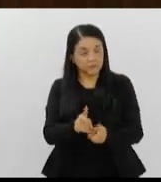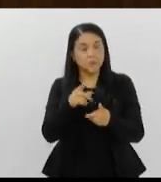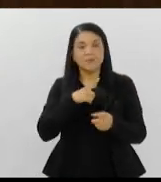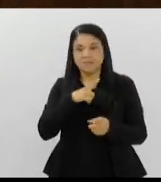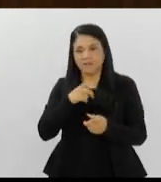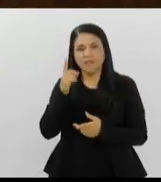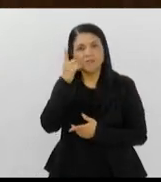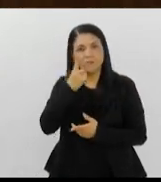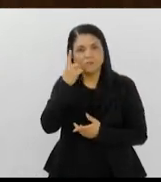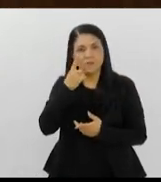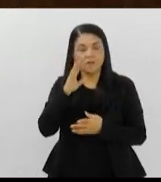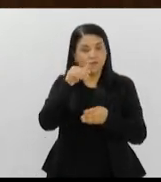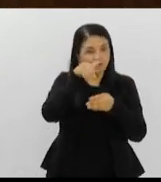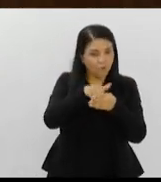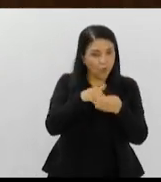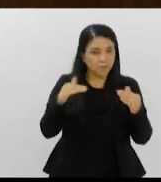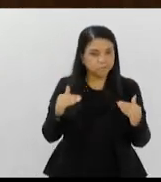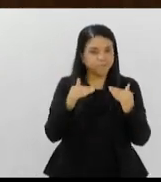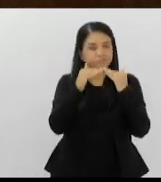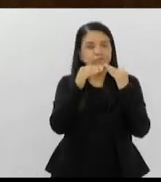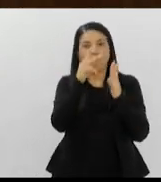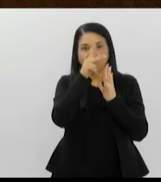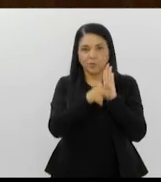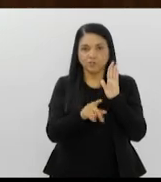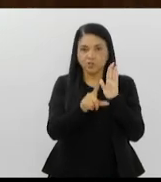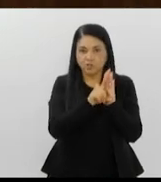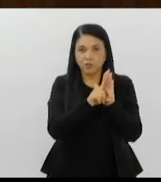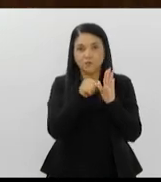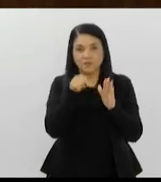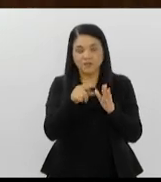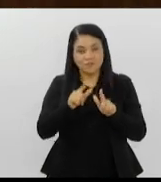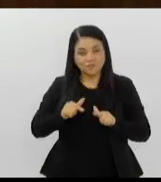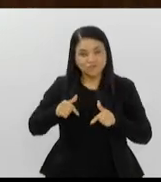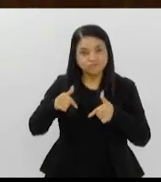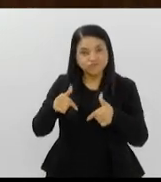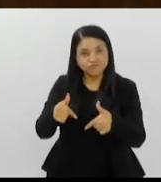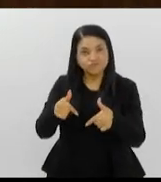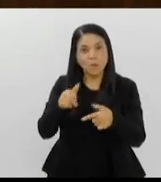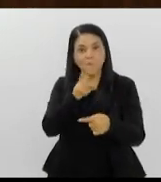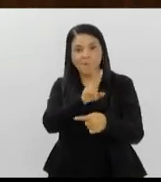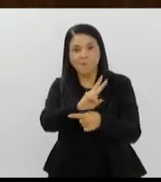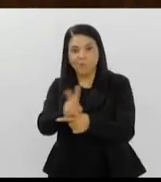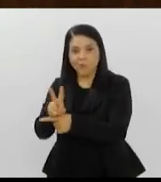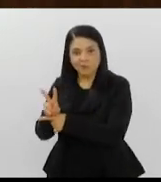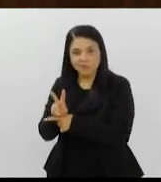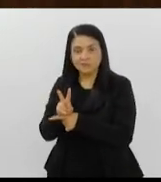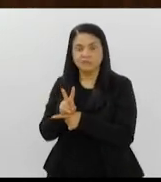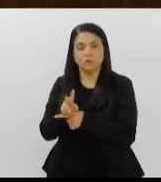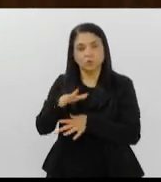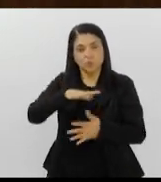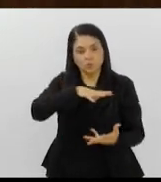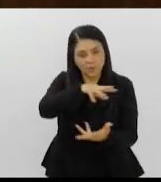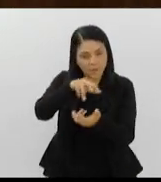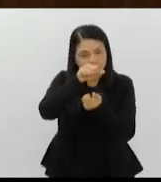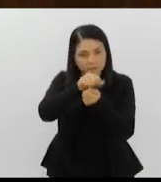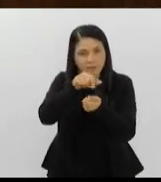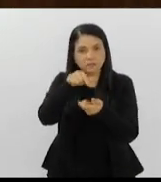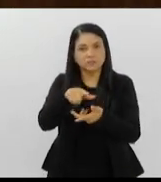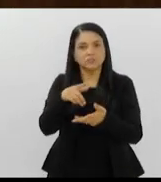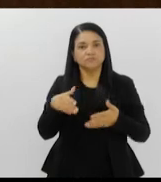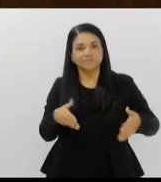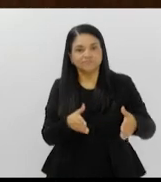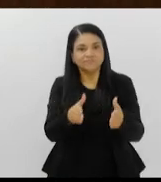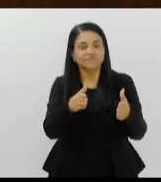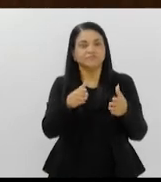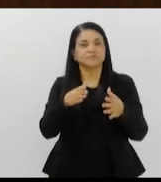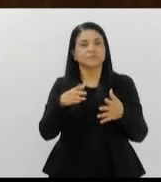que votam a favor de um projeto como esse, mas quando a gente toma medidas mais protetivas do meio ambiente, dos rios, da lagoa,